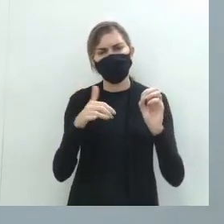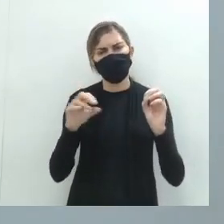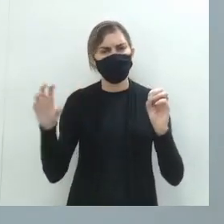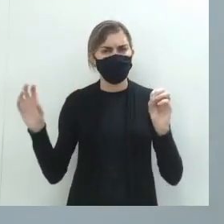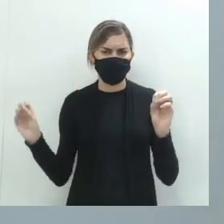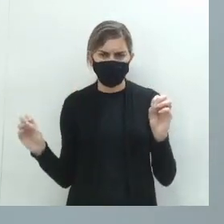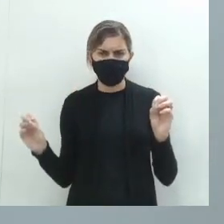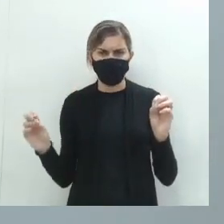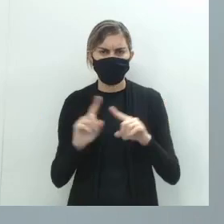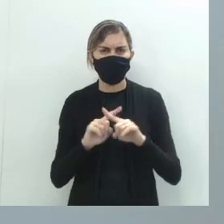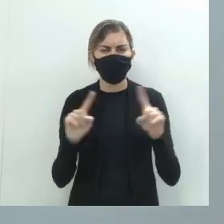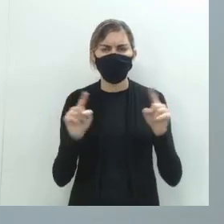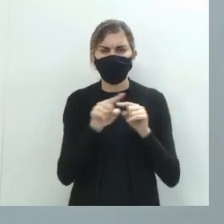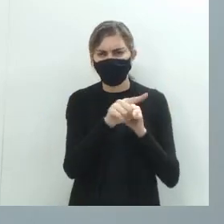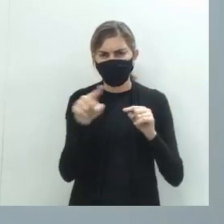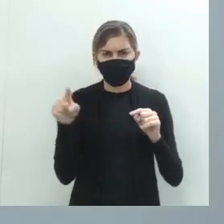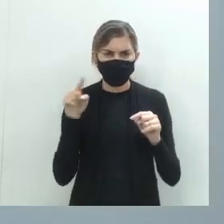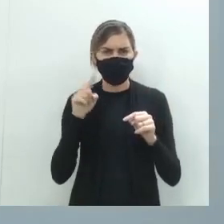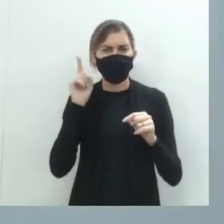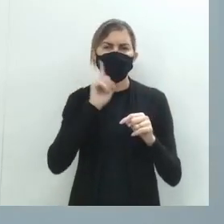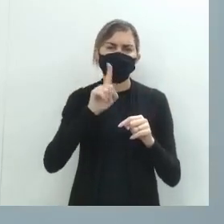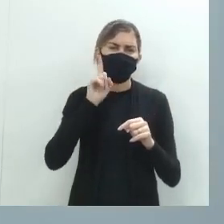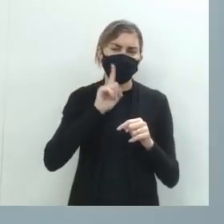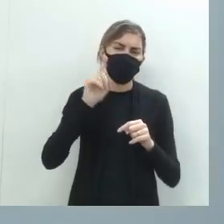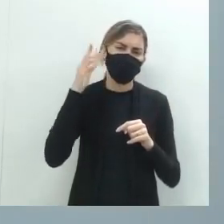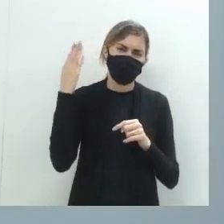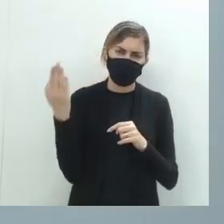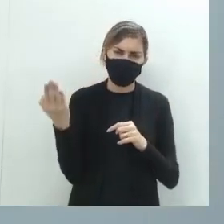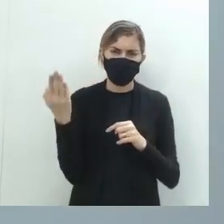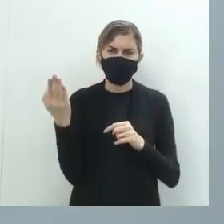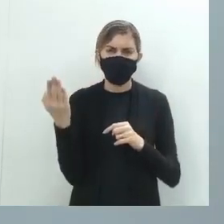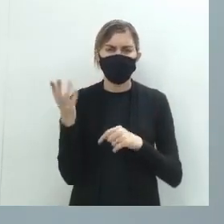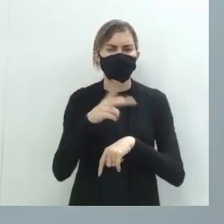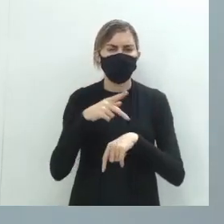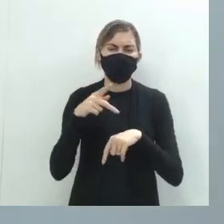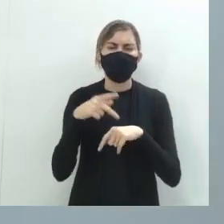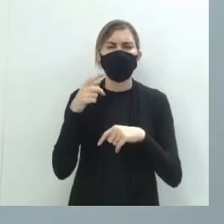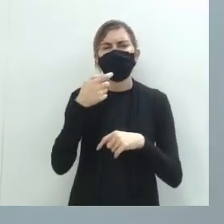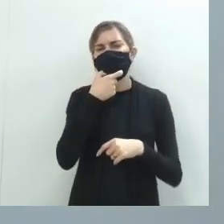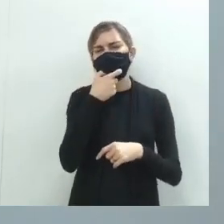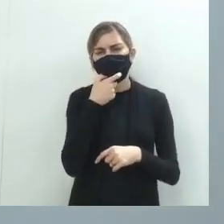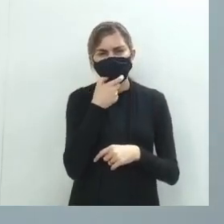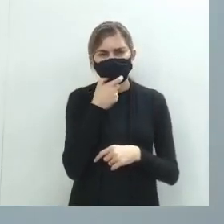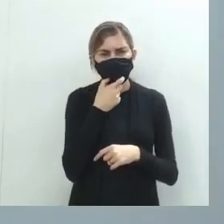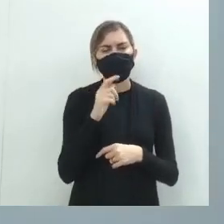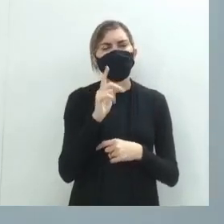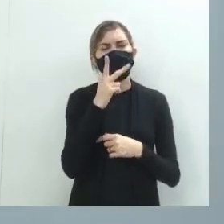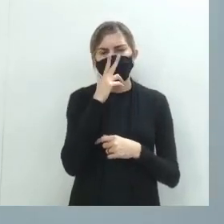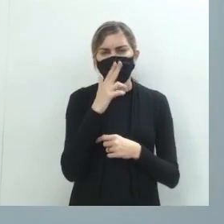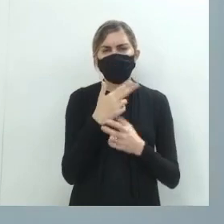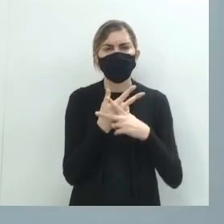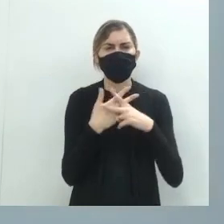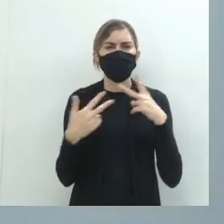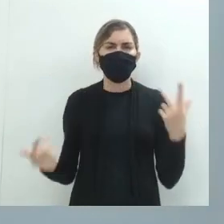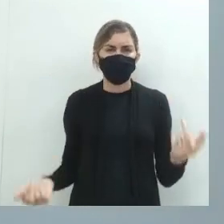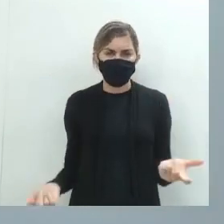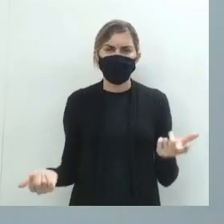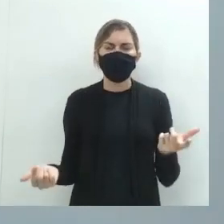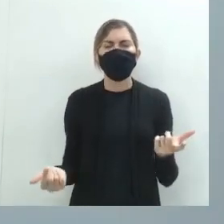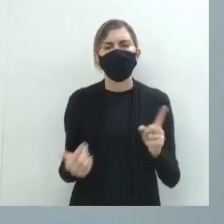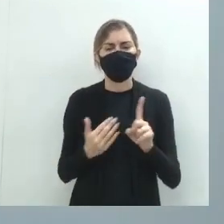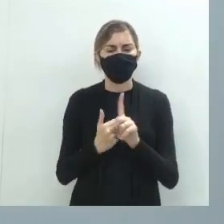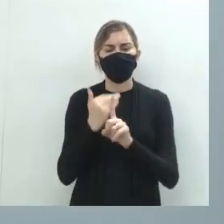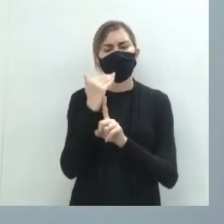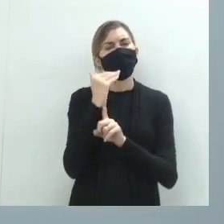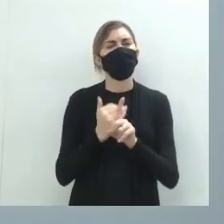100. Mas quando você vai lá nos Estados Unidos, nos países de língua inglesa, é o mesmo estado